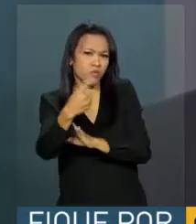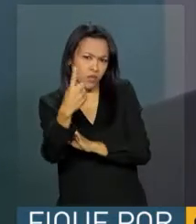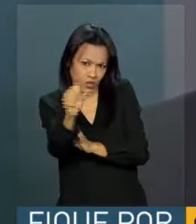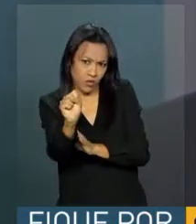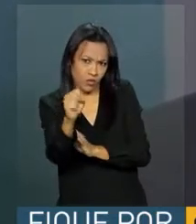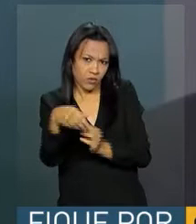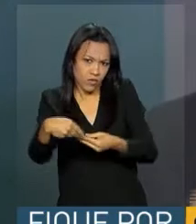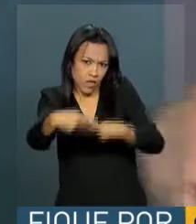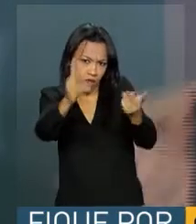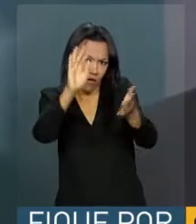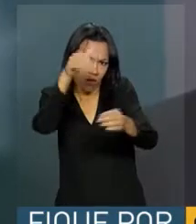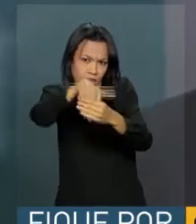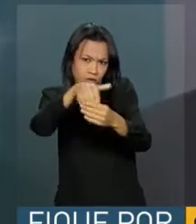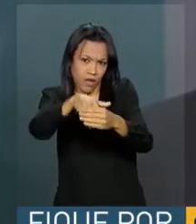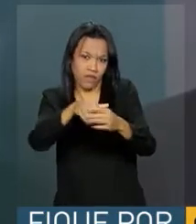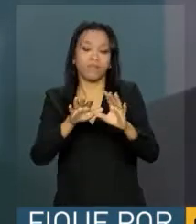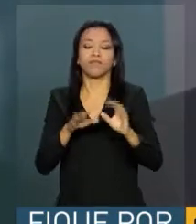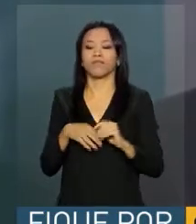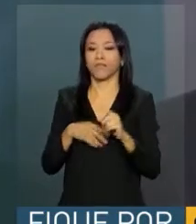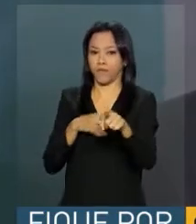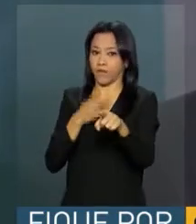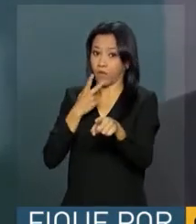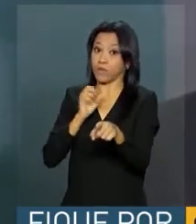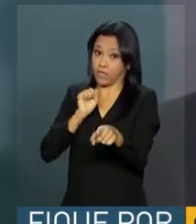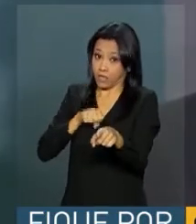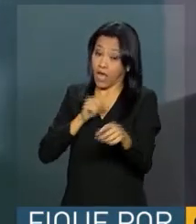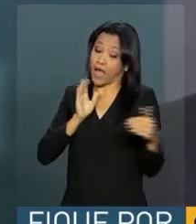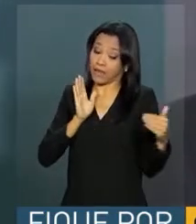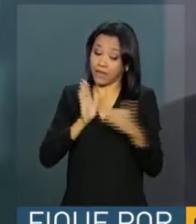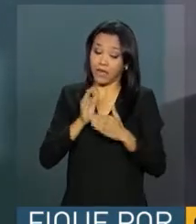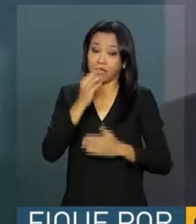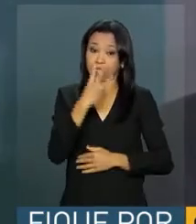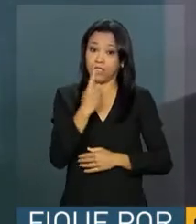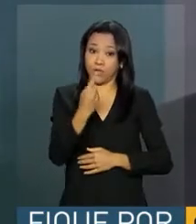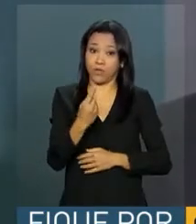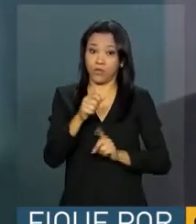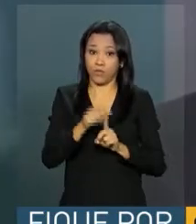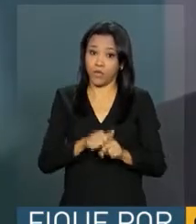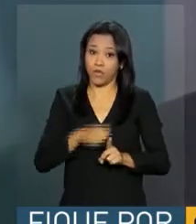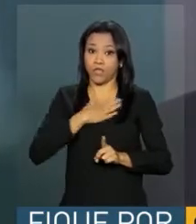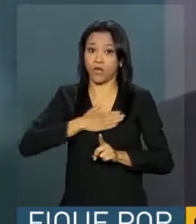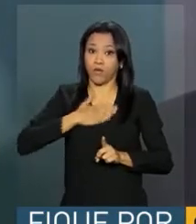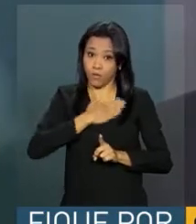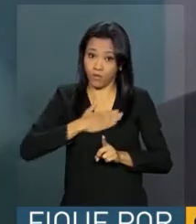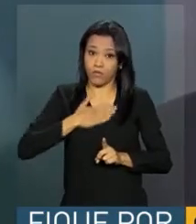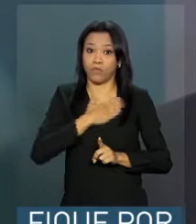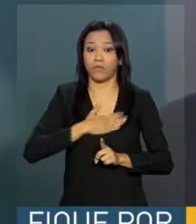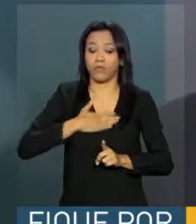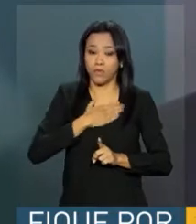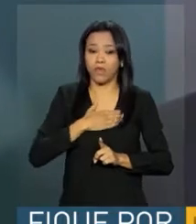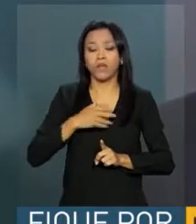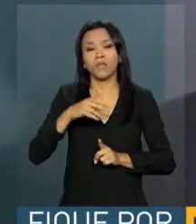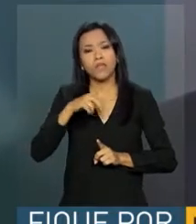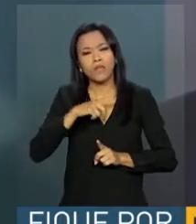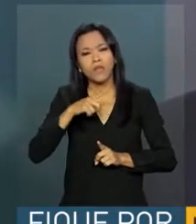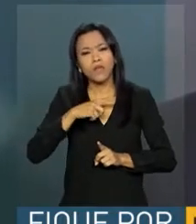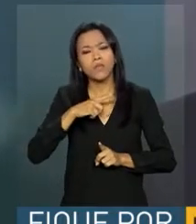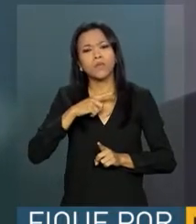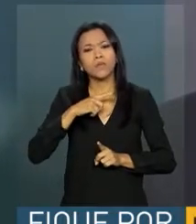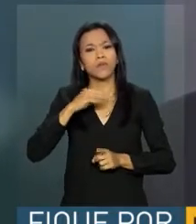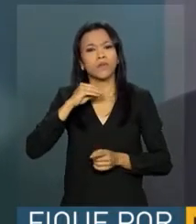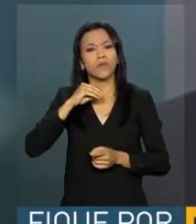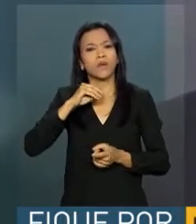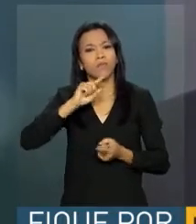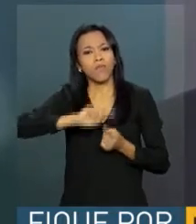mas agora significa até 31 de agosto. E, portanto, nós temos ainda uma série